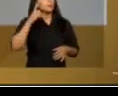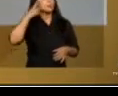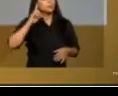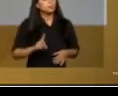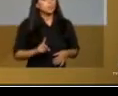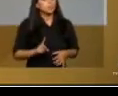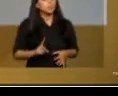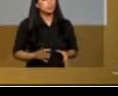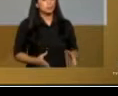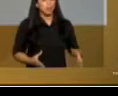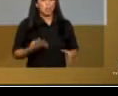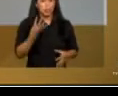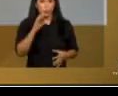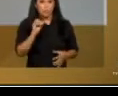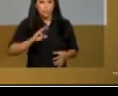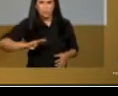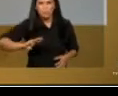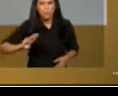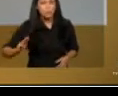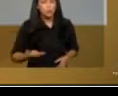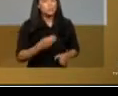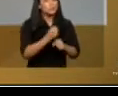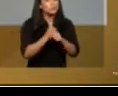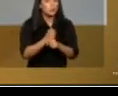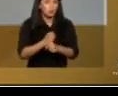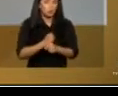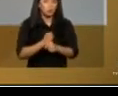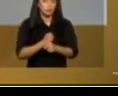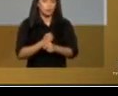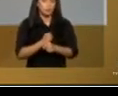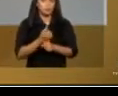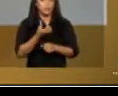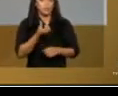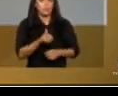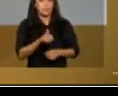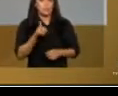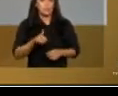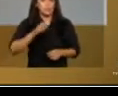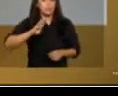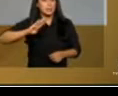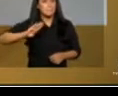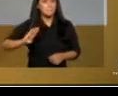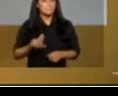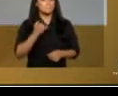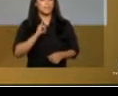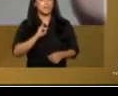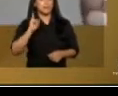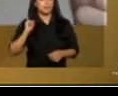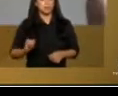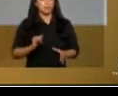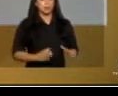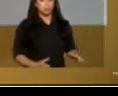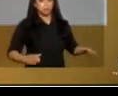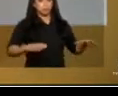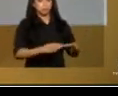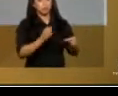aproximadamente 400 milhões de barris de derivados por ano, ou a 66 bilhões de litros de derivados